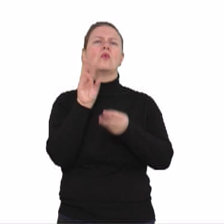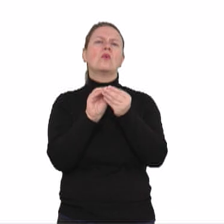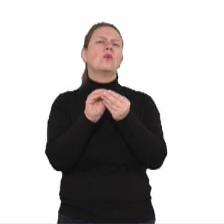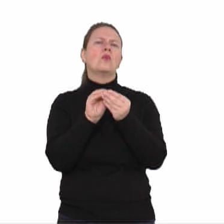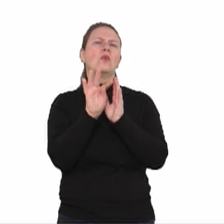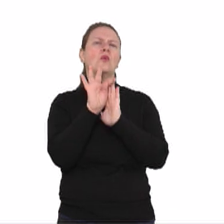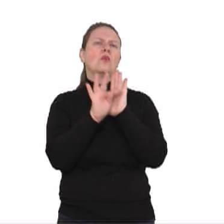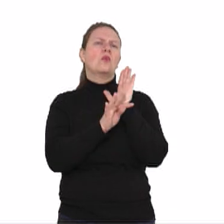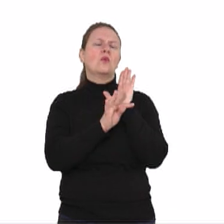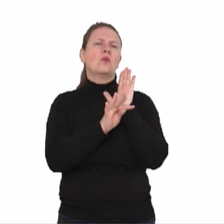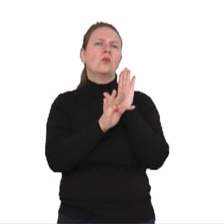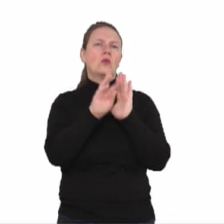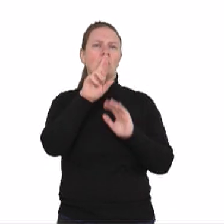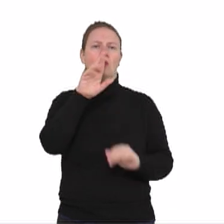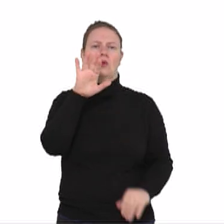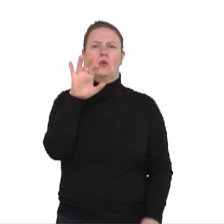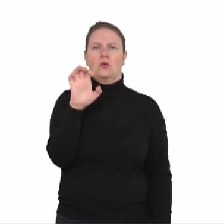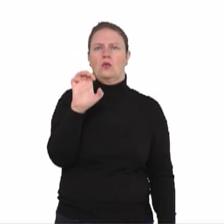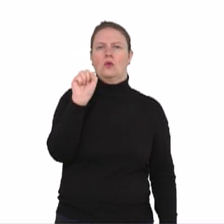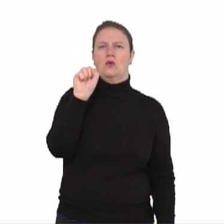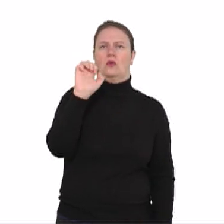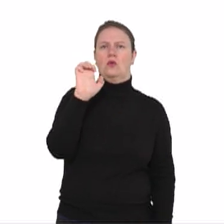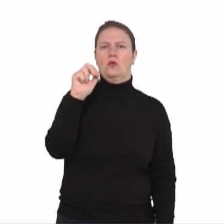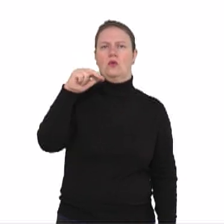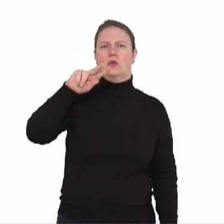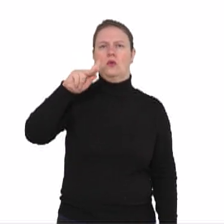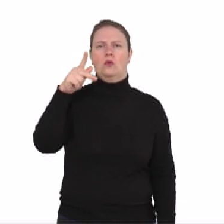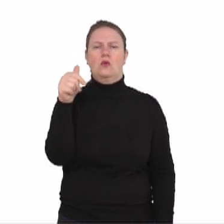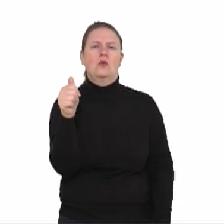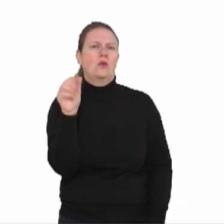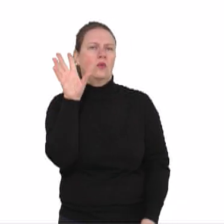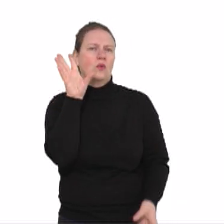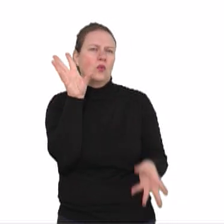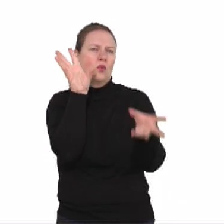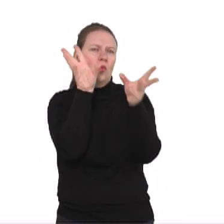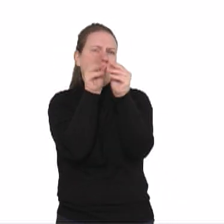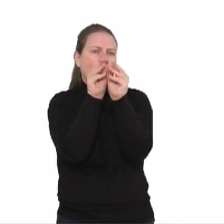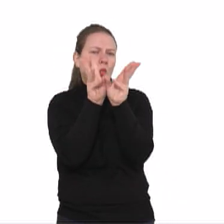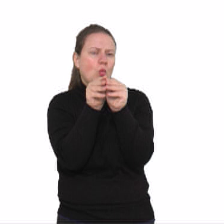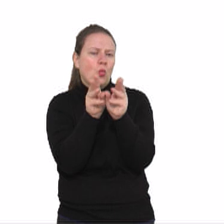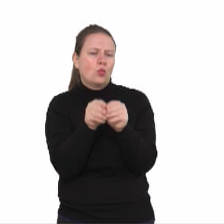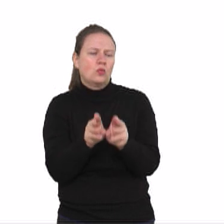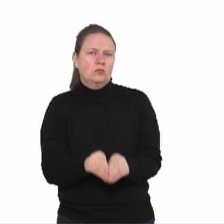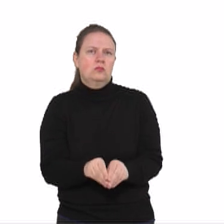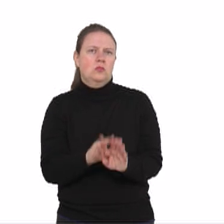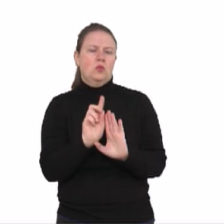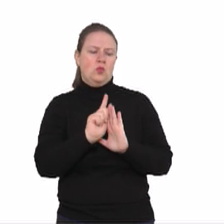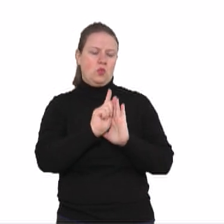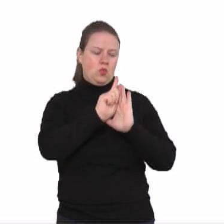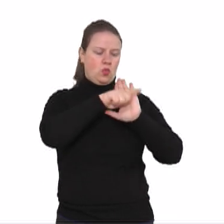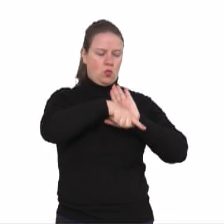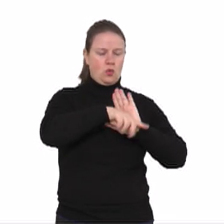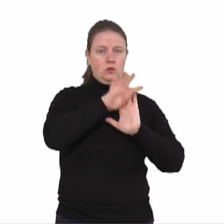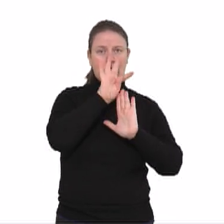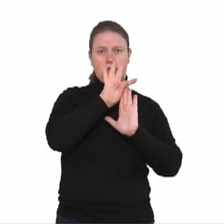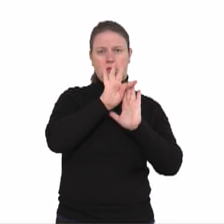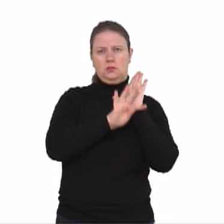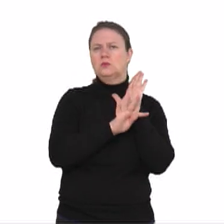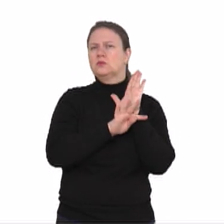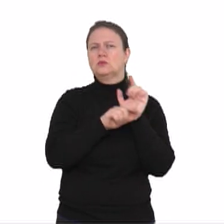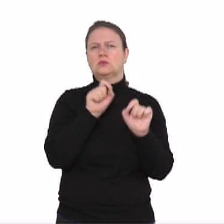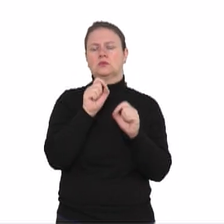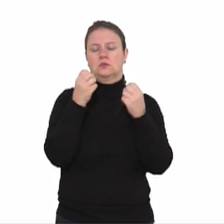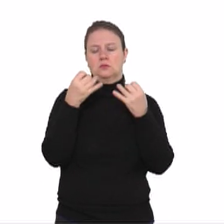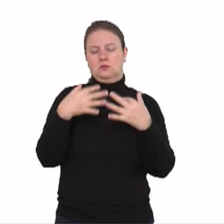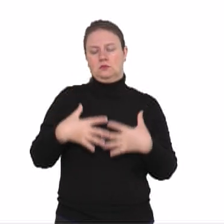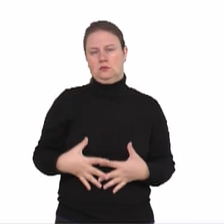disso que a gente já falou e você já tem aí seu repertório escolar, a resenha é o quê? É um gênero textual que descreve